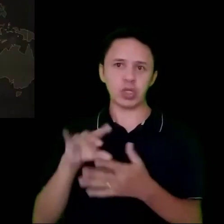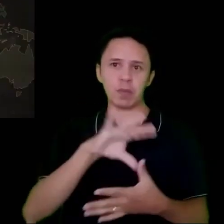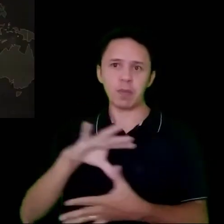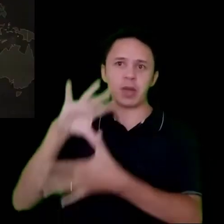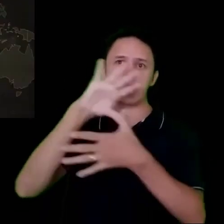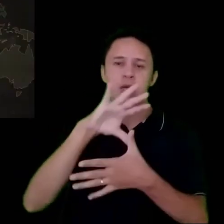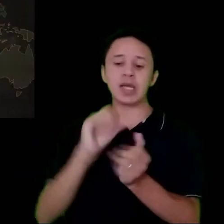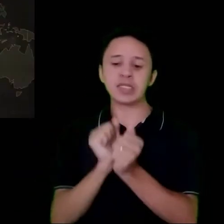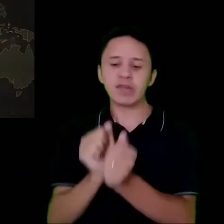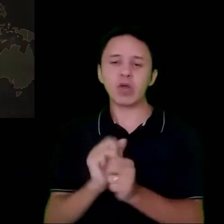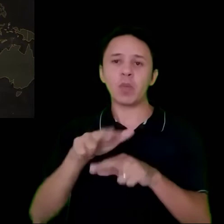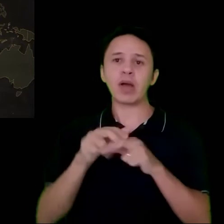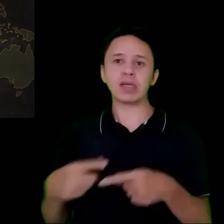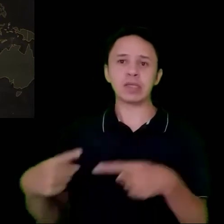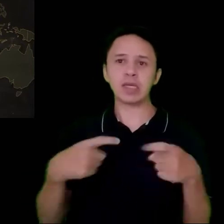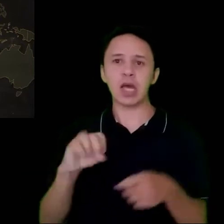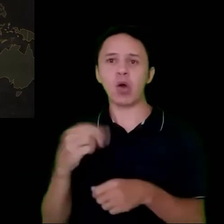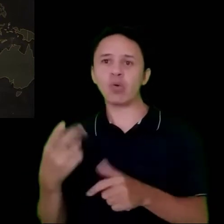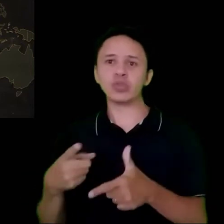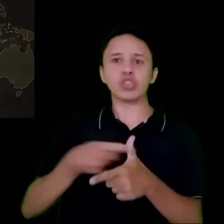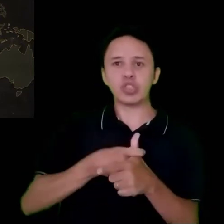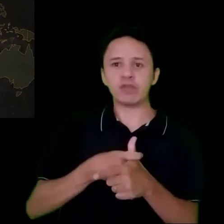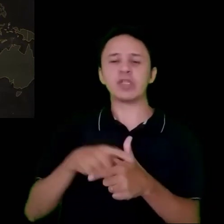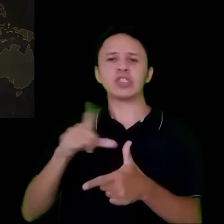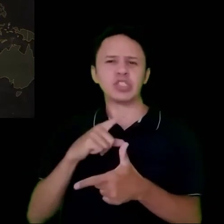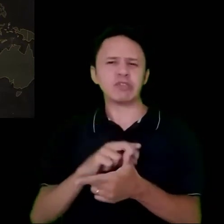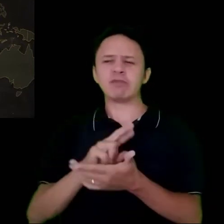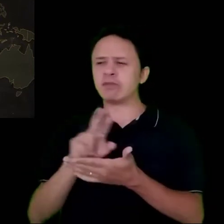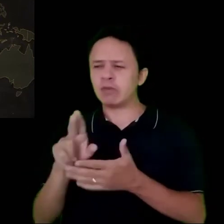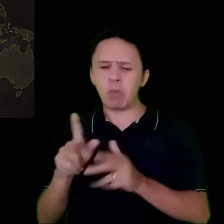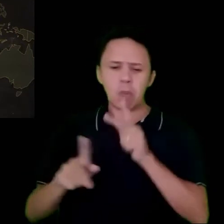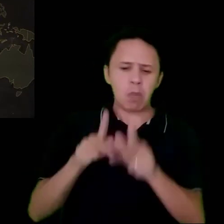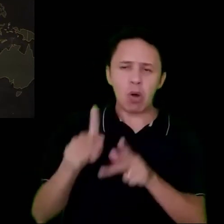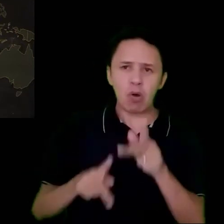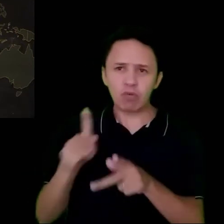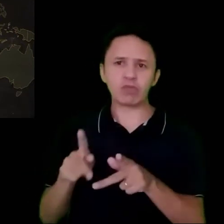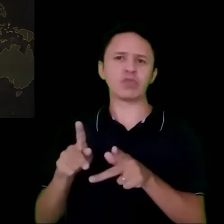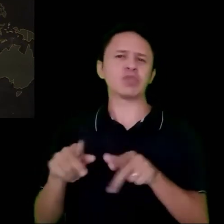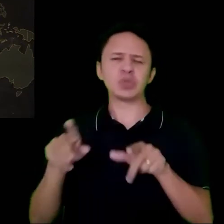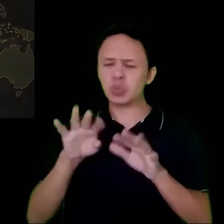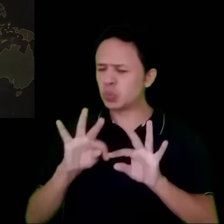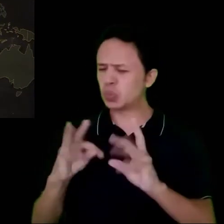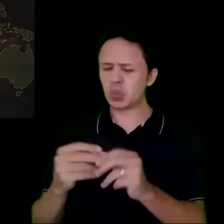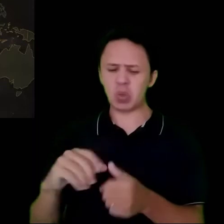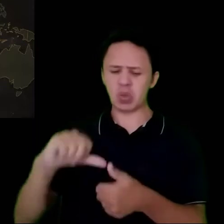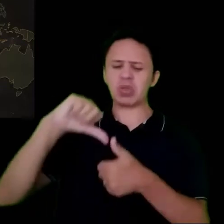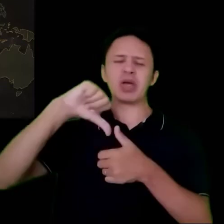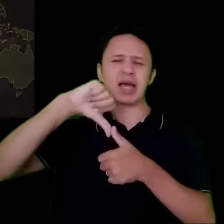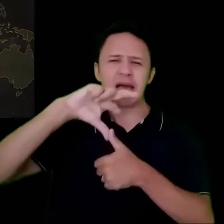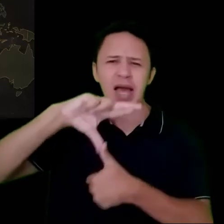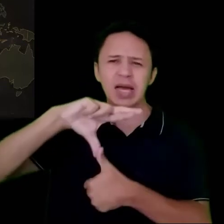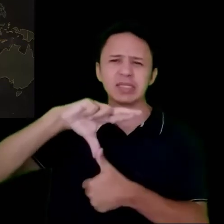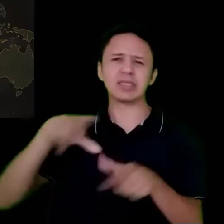americanos, a escravidão pela guerra ou por dívidas era praticada, dentre outros, pelos povos mesoamericanos, pelos Caribe, pelos